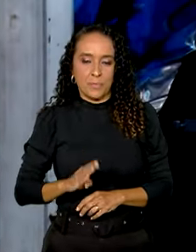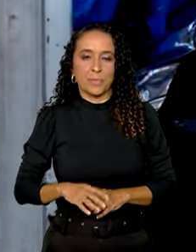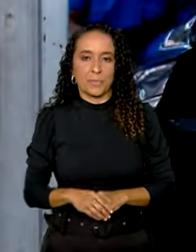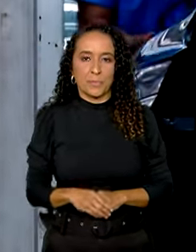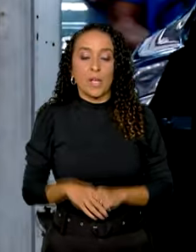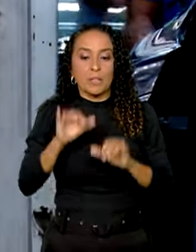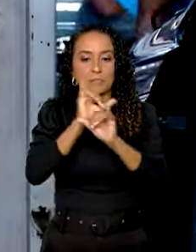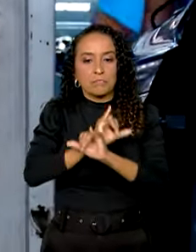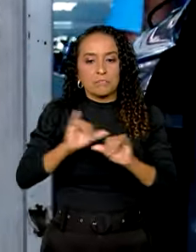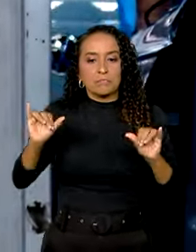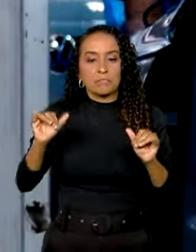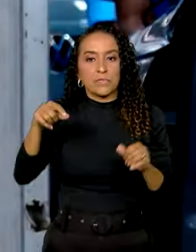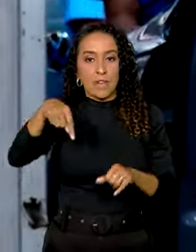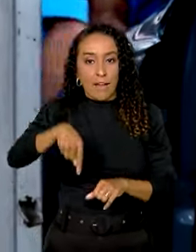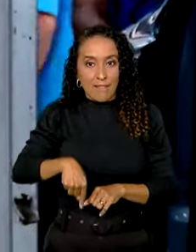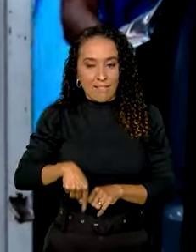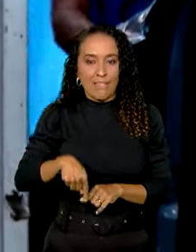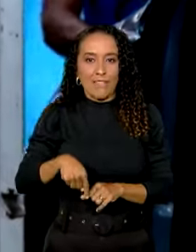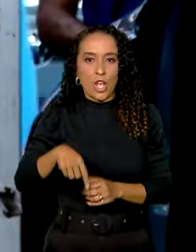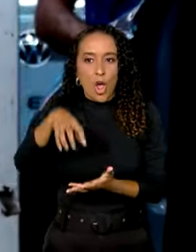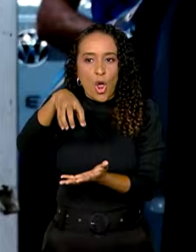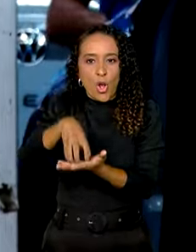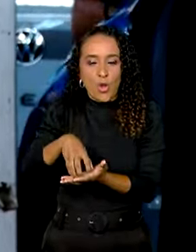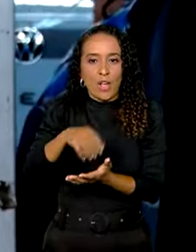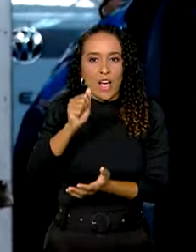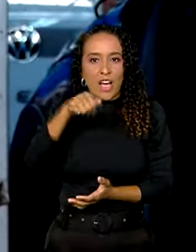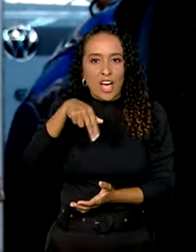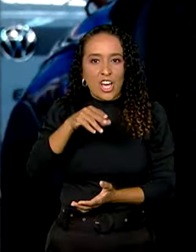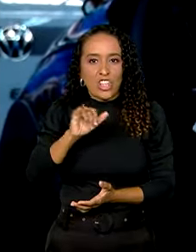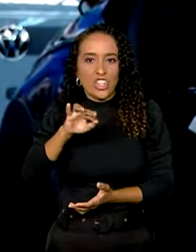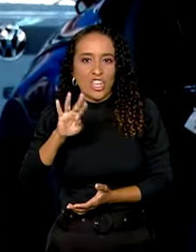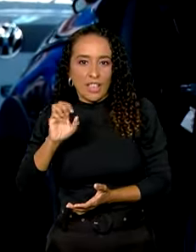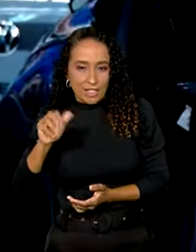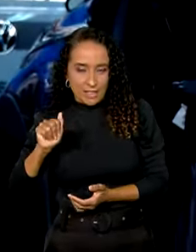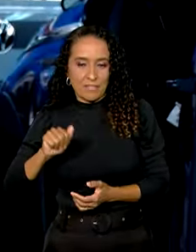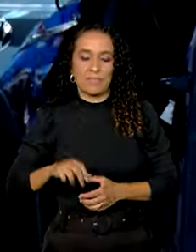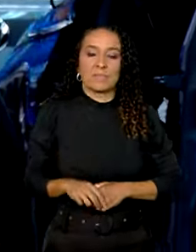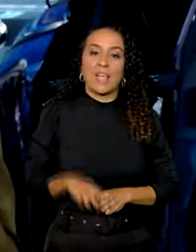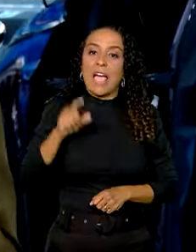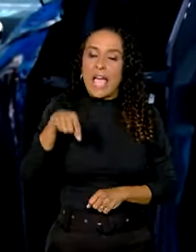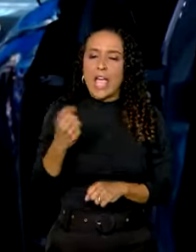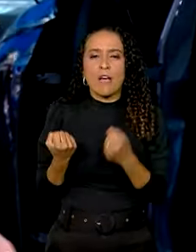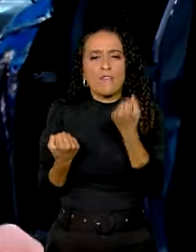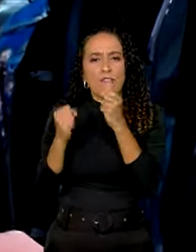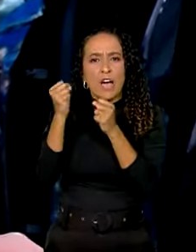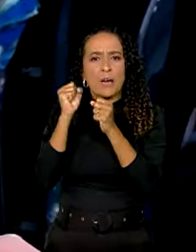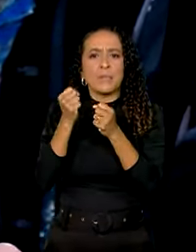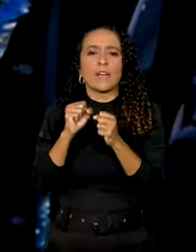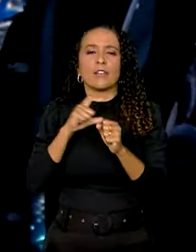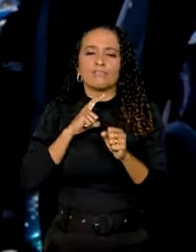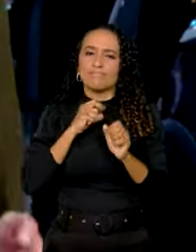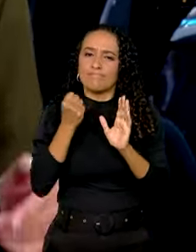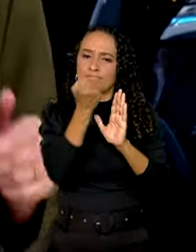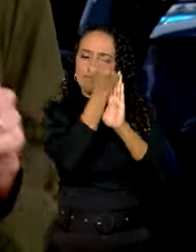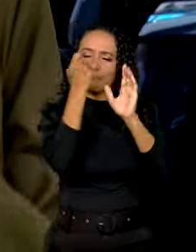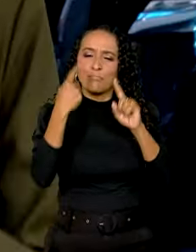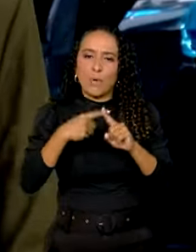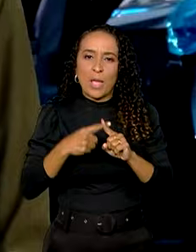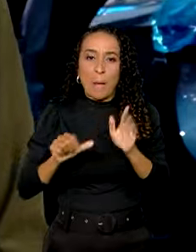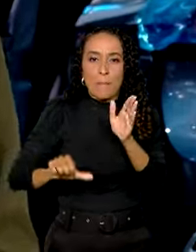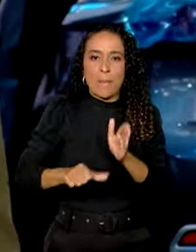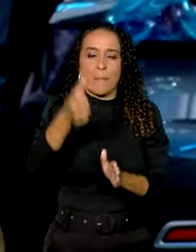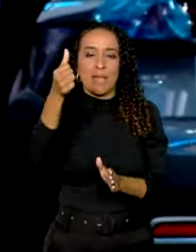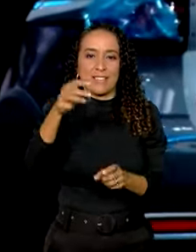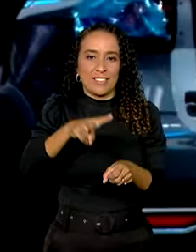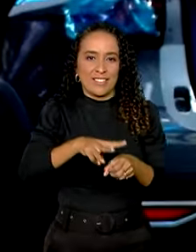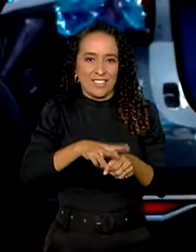O anúncio acontece aqui na unidade Anchieta de São Bernardo do Campo. Essa é uma fábrica cheia de simbolismo porque foi a primeira